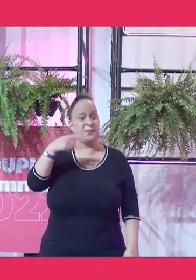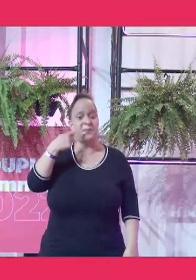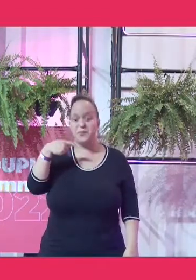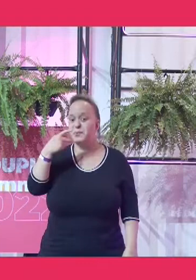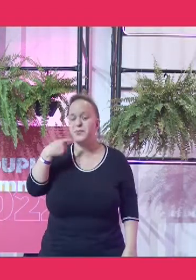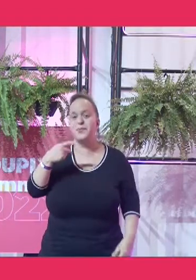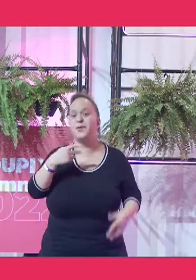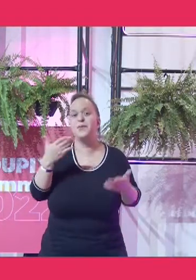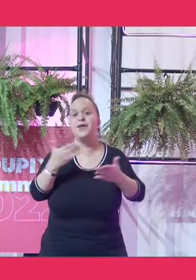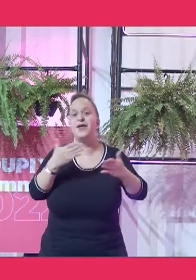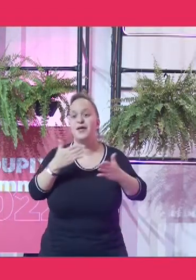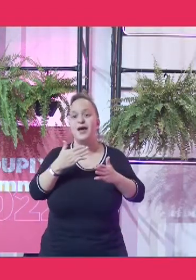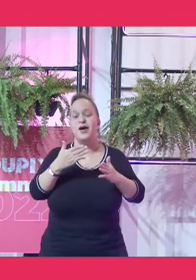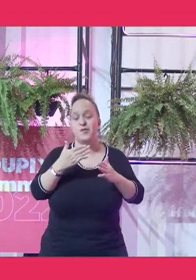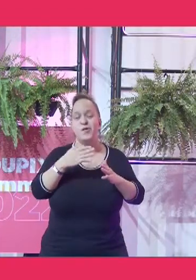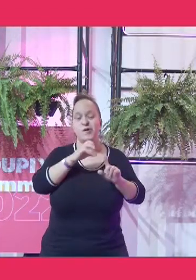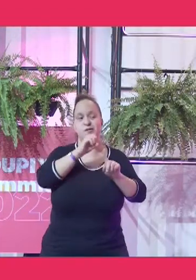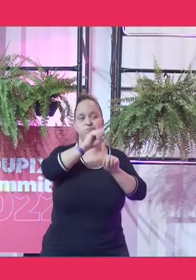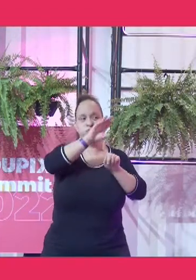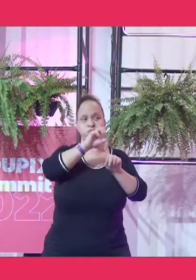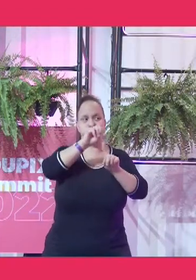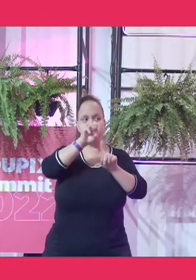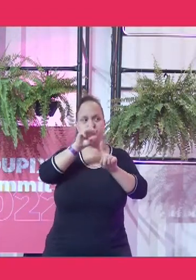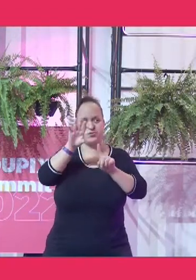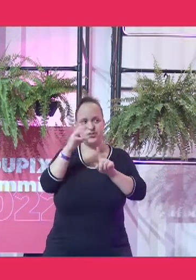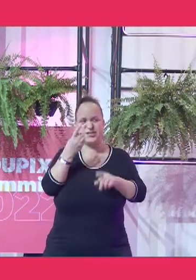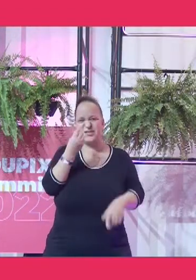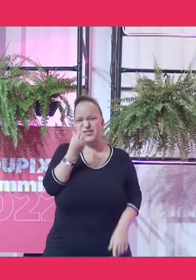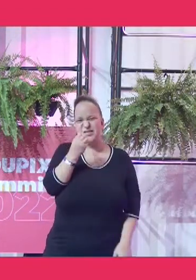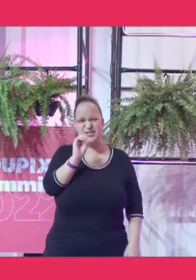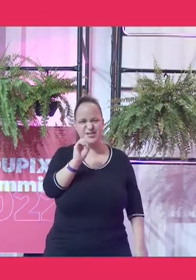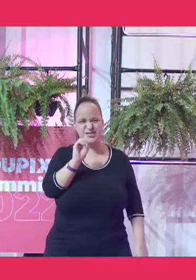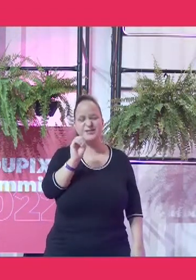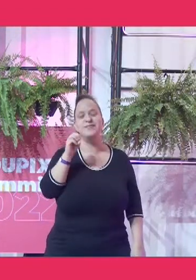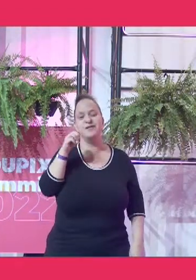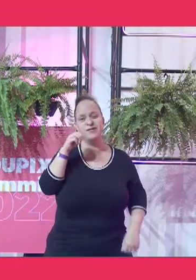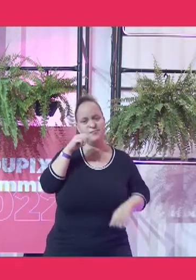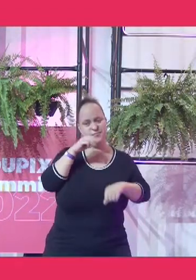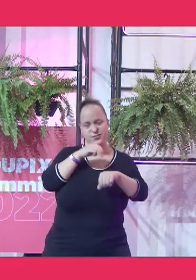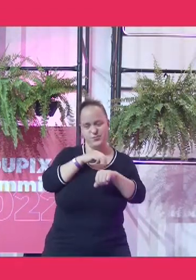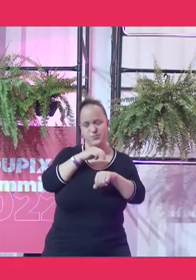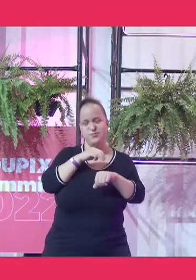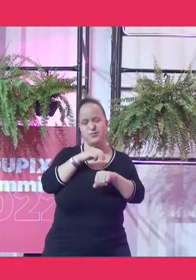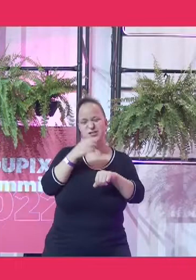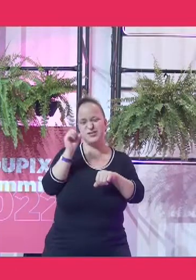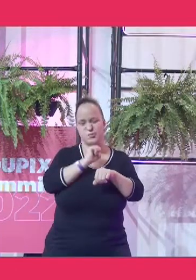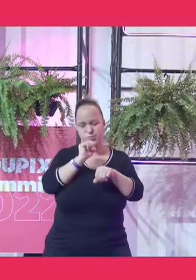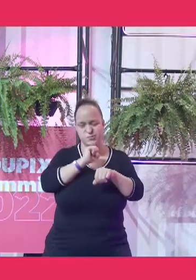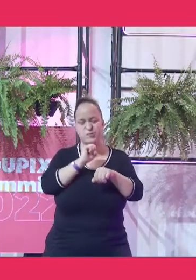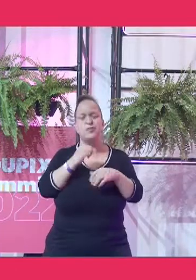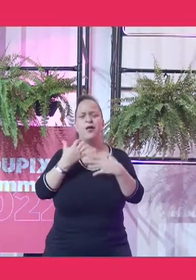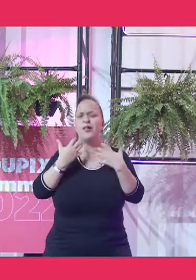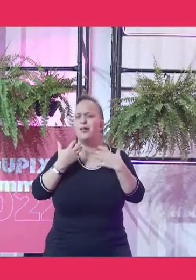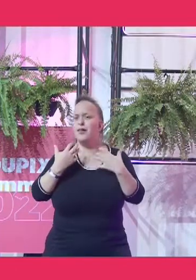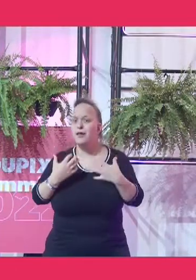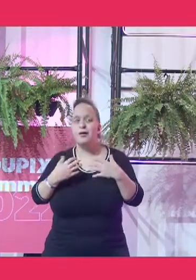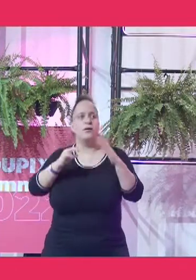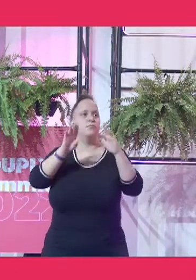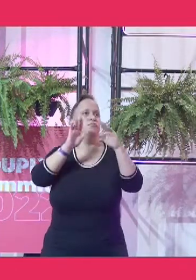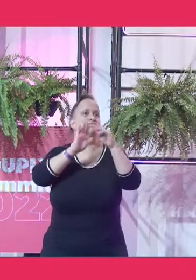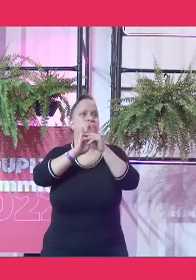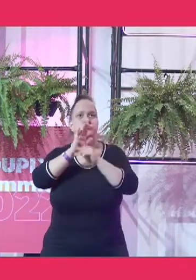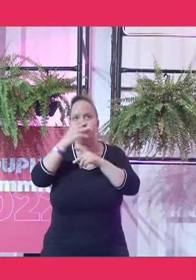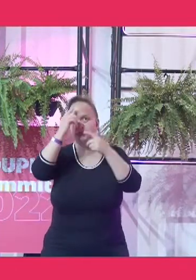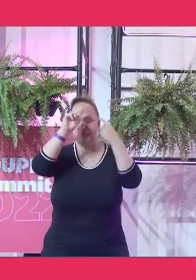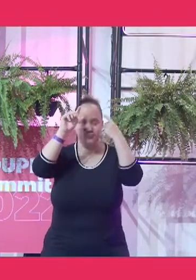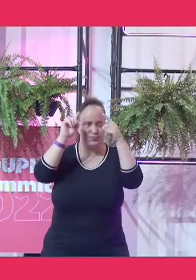são 60 minutos. Então, o que acontece é que existe uma exaustão, não só de Sim. roteiro e